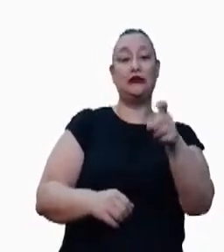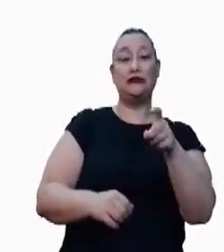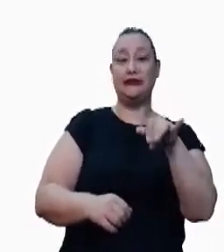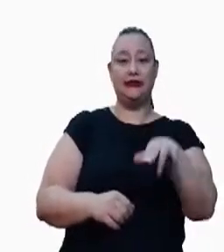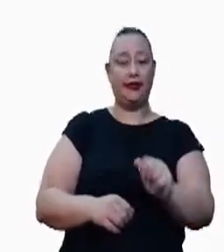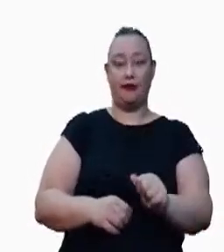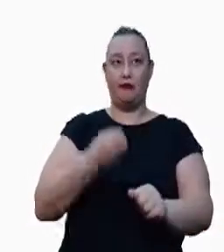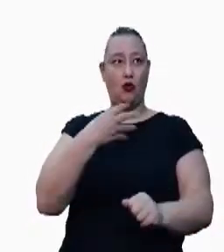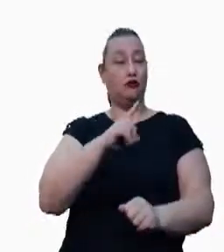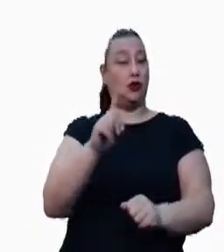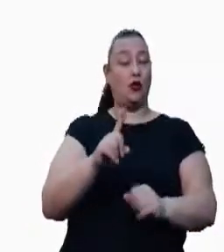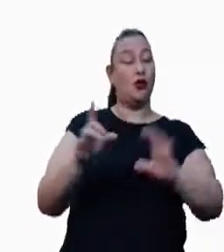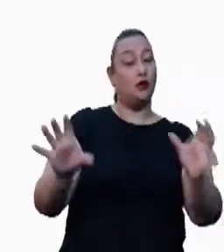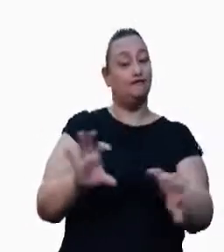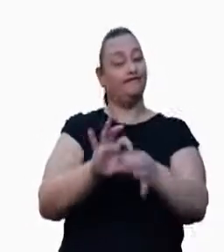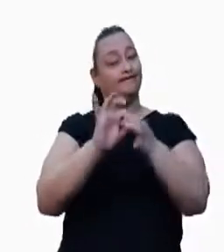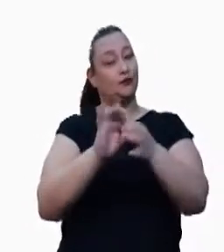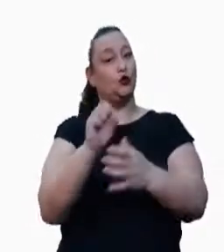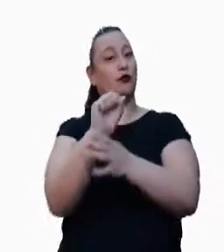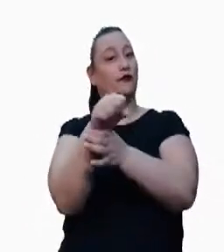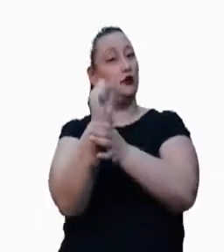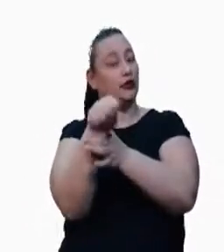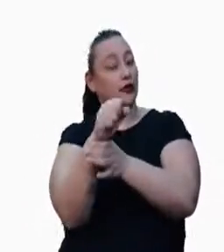se mantém novamente aquela